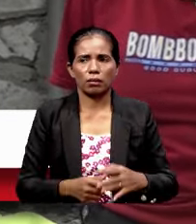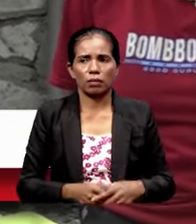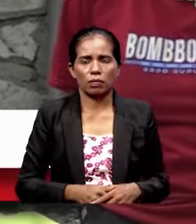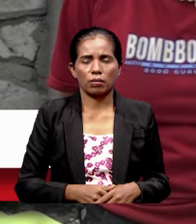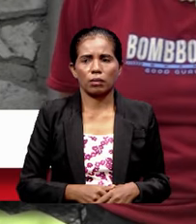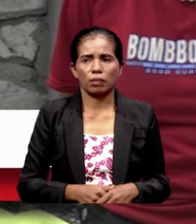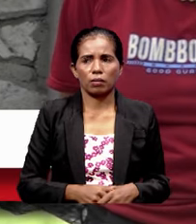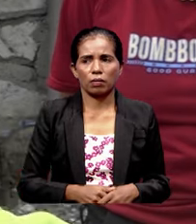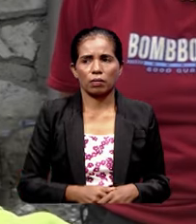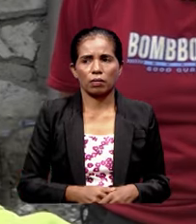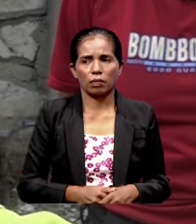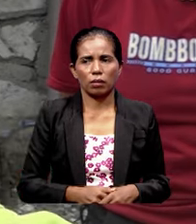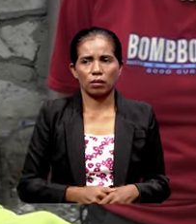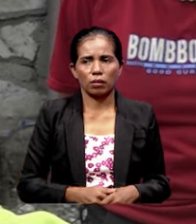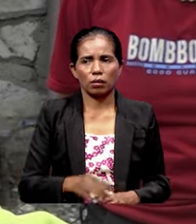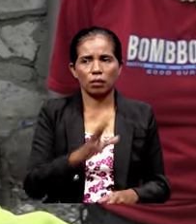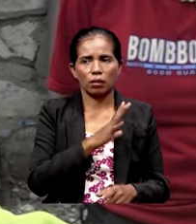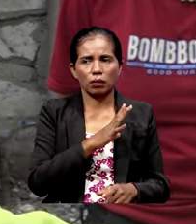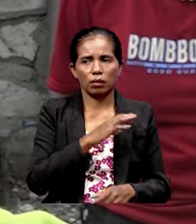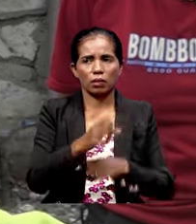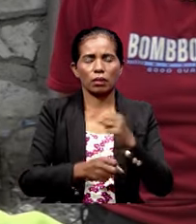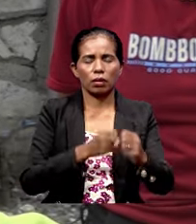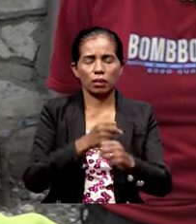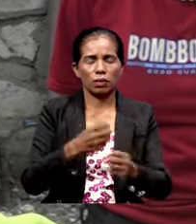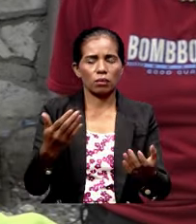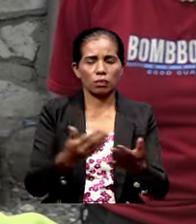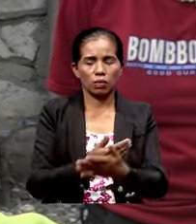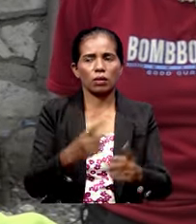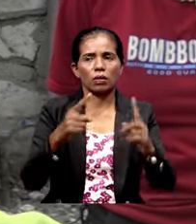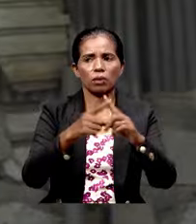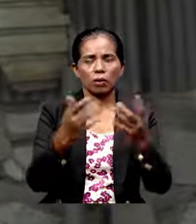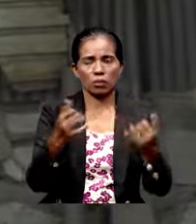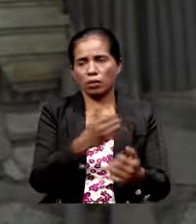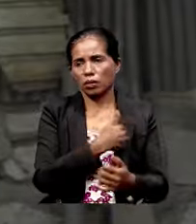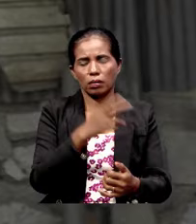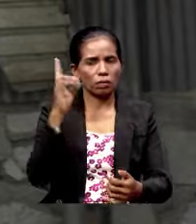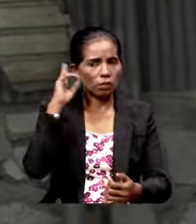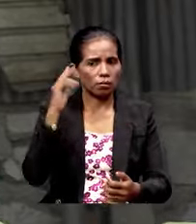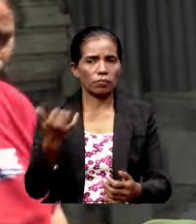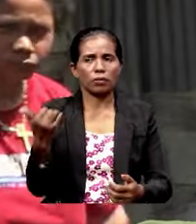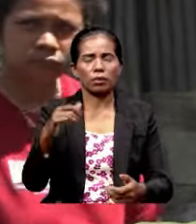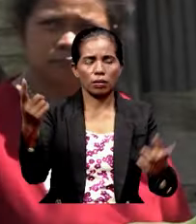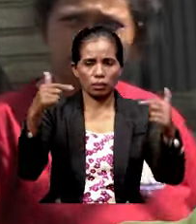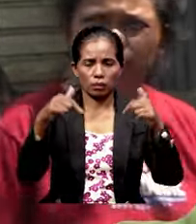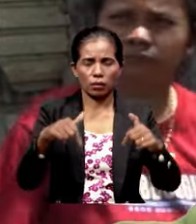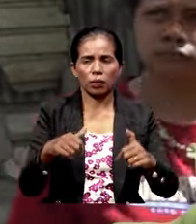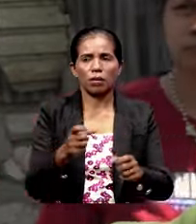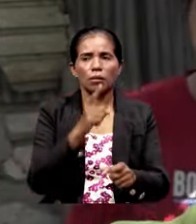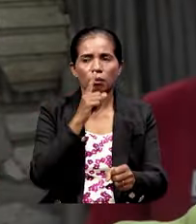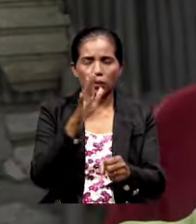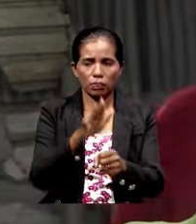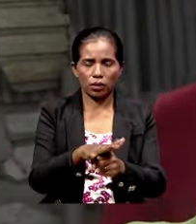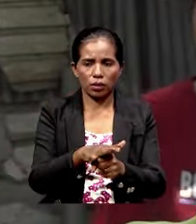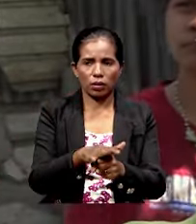kato be dian hende tinam foliu ma atasai to agora nunca rona siro via samaine at promete ba udi